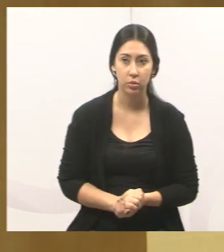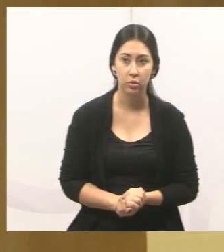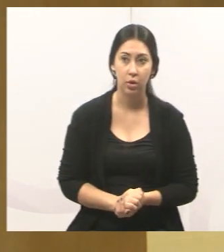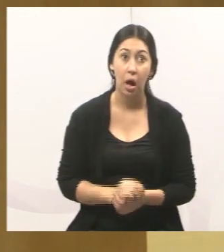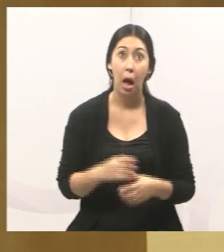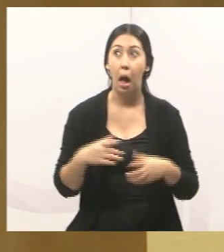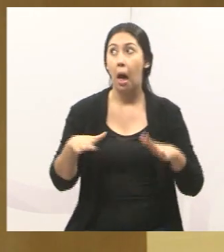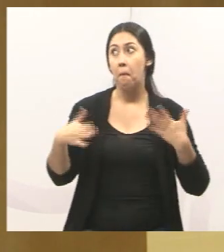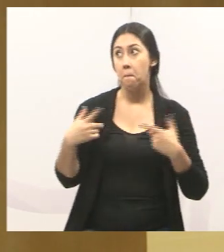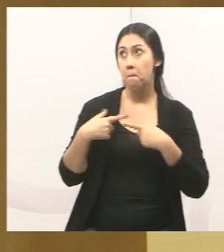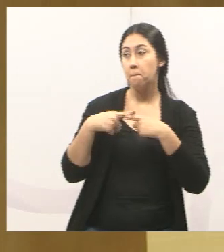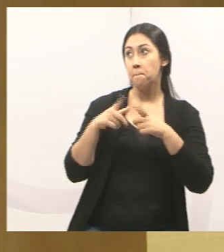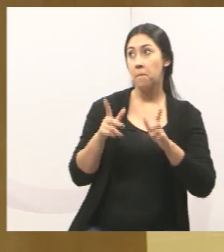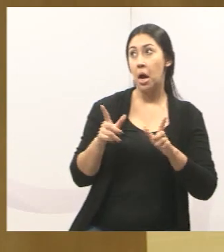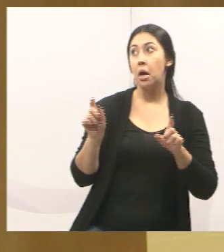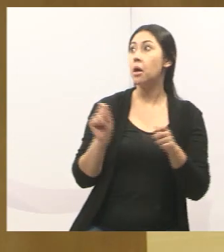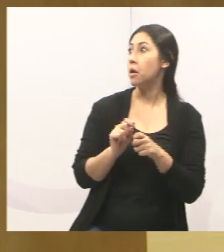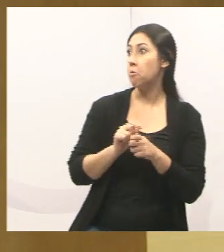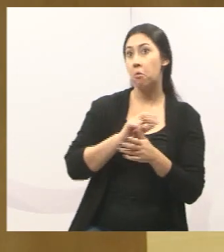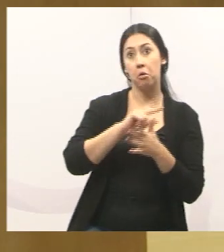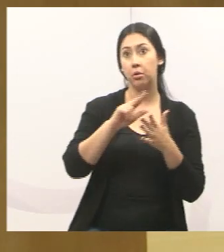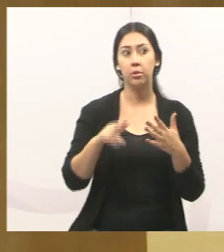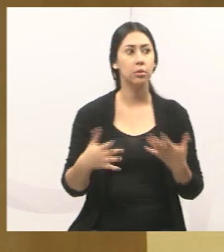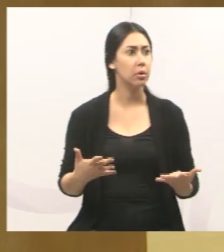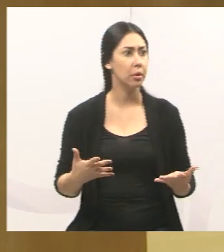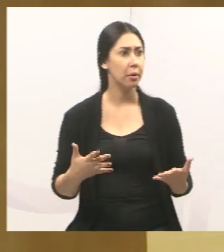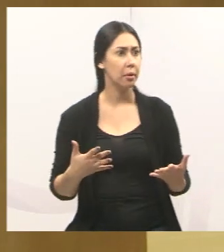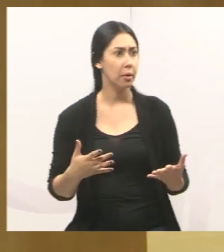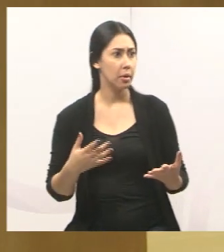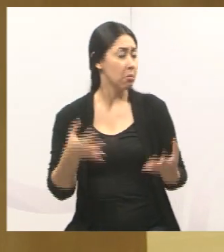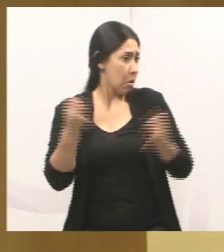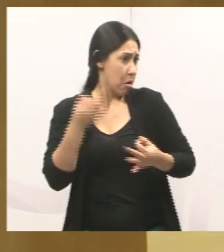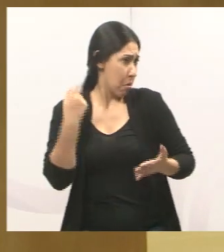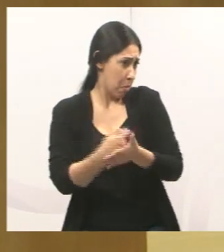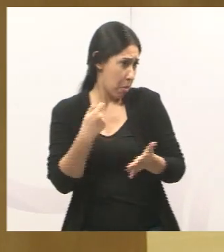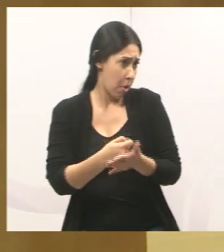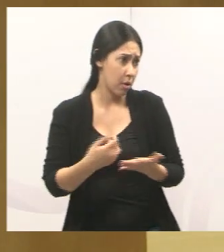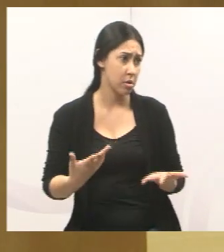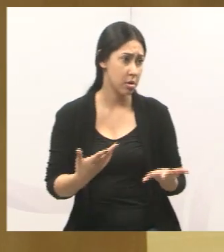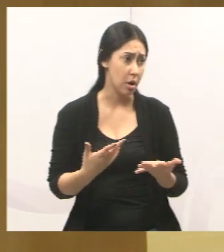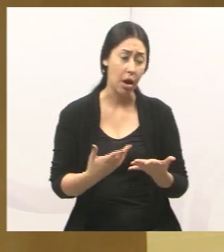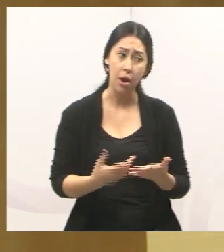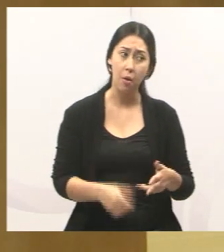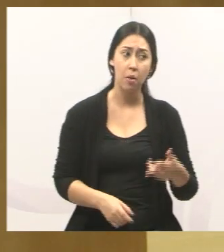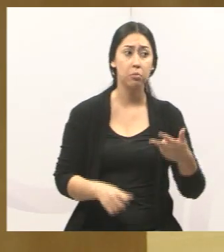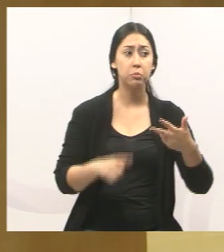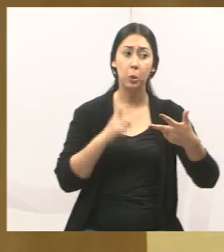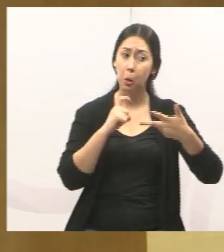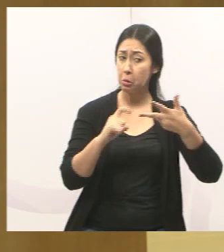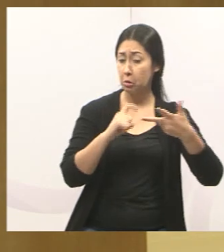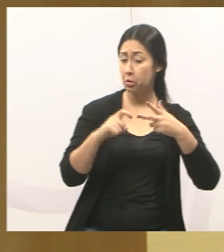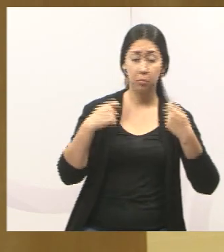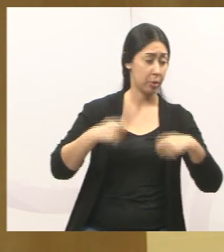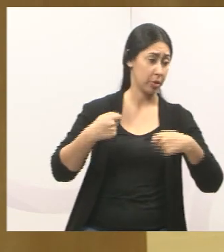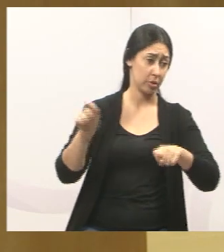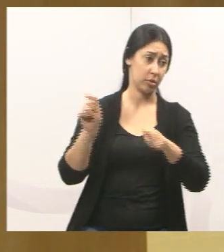no governo foi feito várias coisas. É obrigação do chefe executivo, o prefeito da